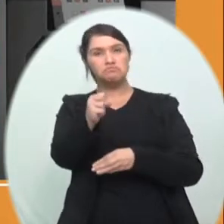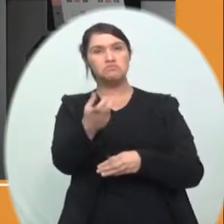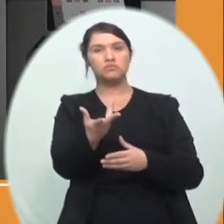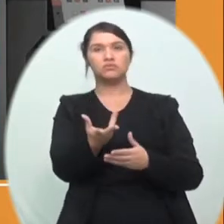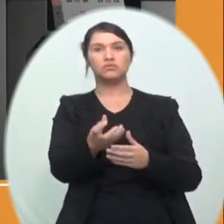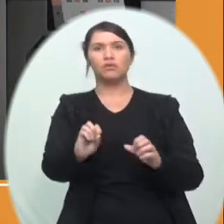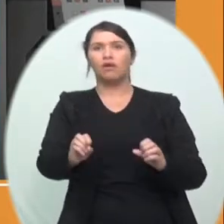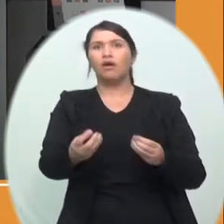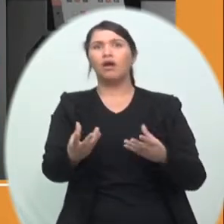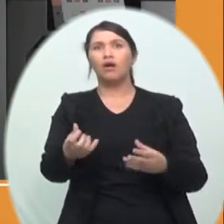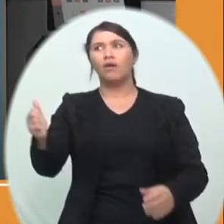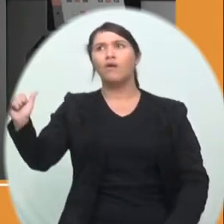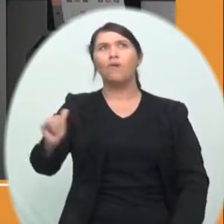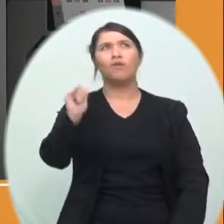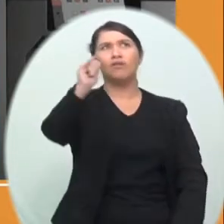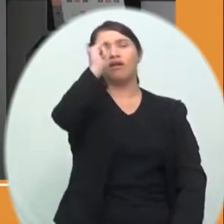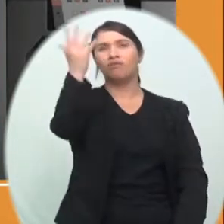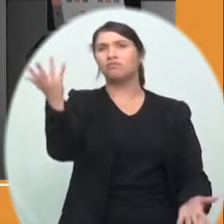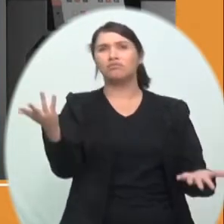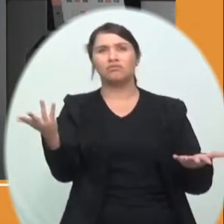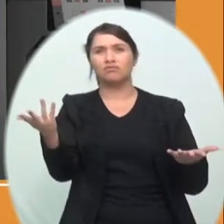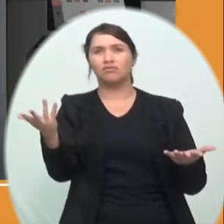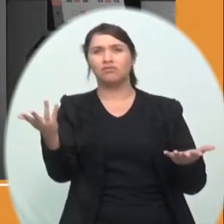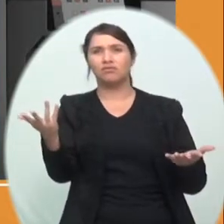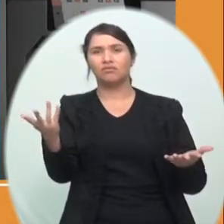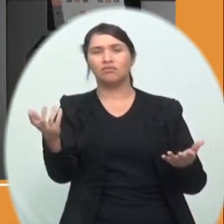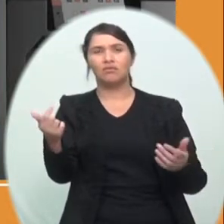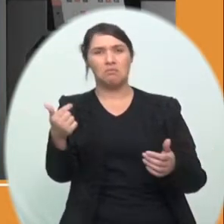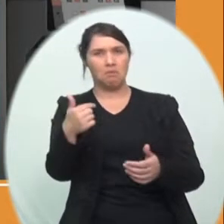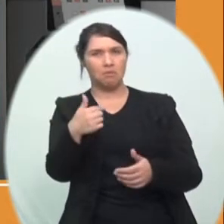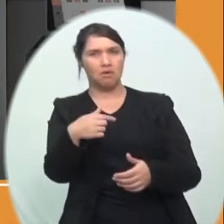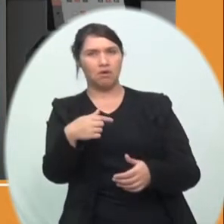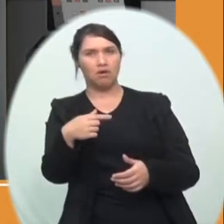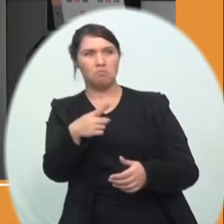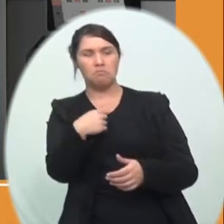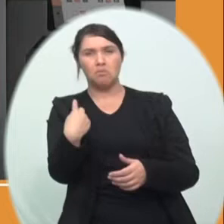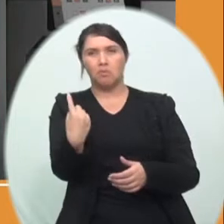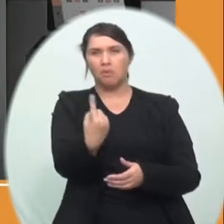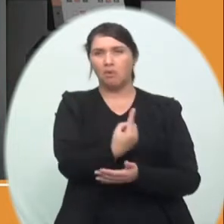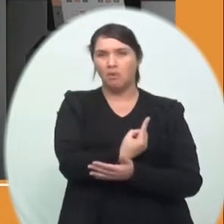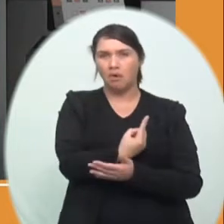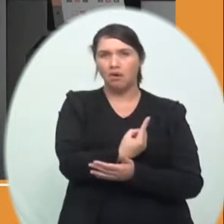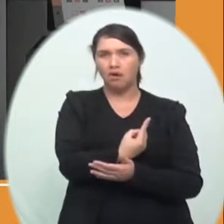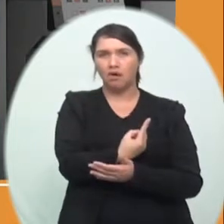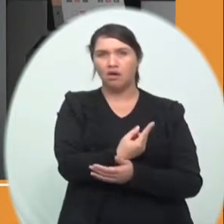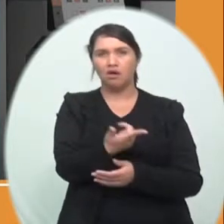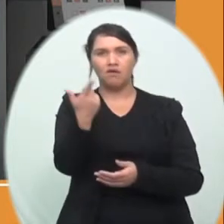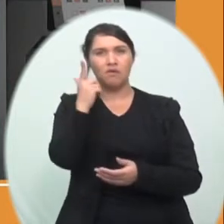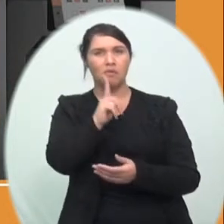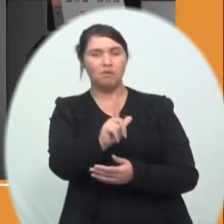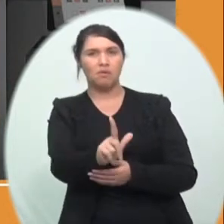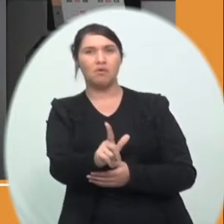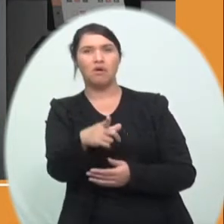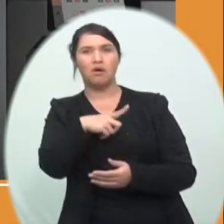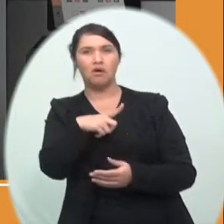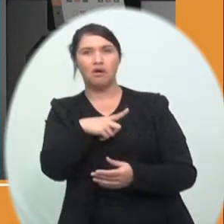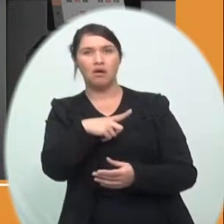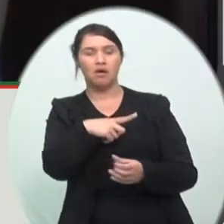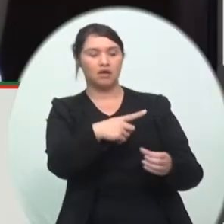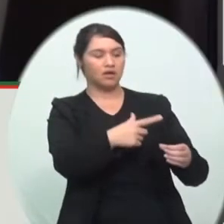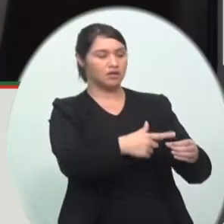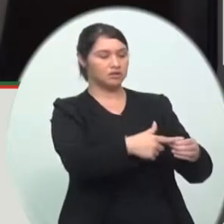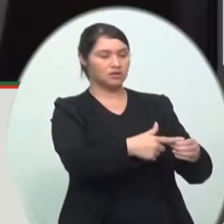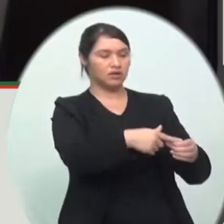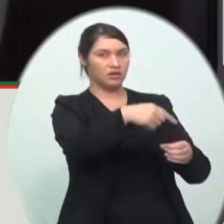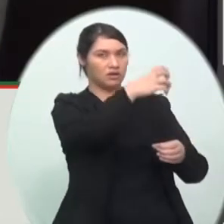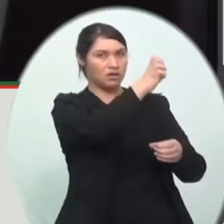vai ser dos aviões? Será que a gente não vai ter um grande túnel daqui para São Paulo, São Paulo-Rio? Se a gente só entra num